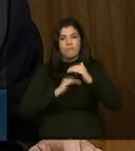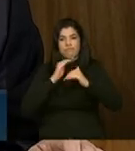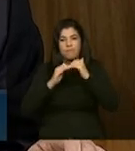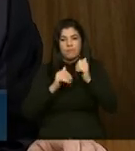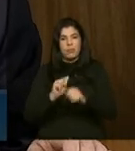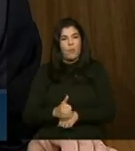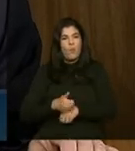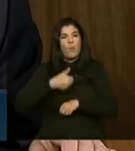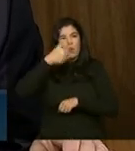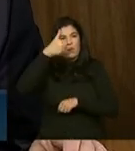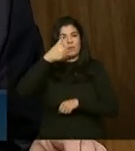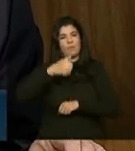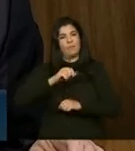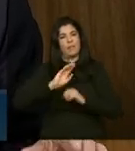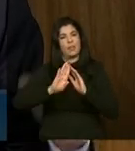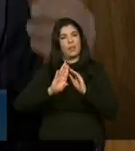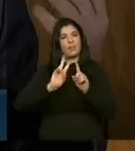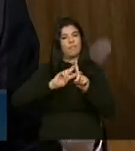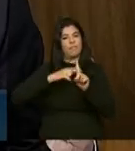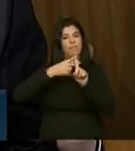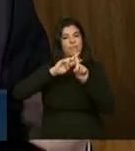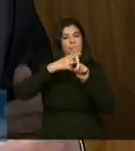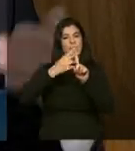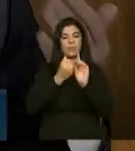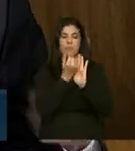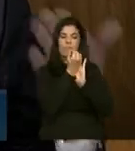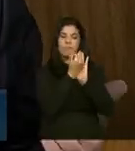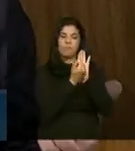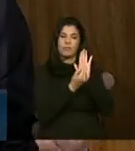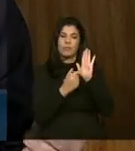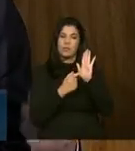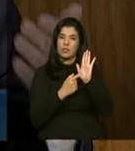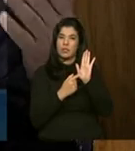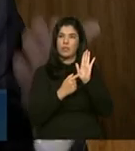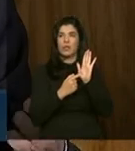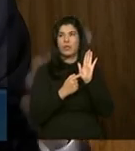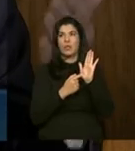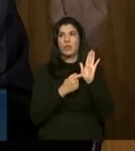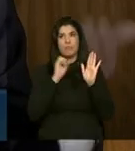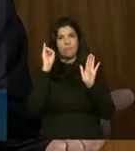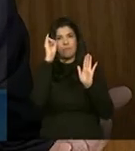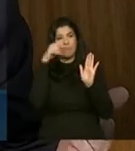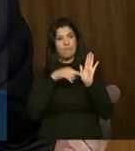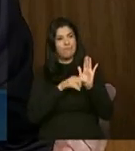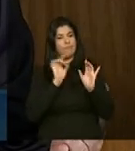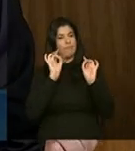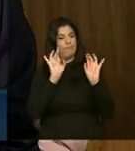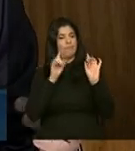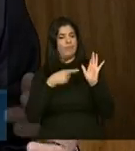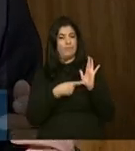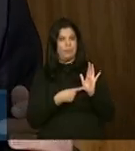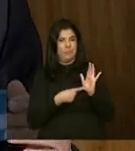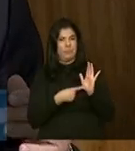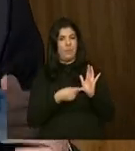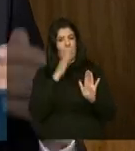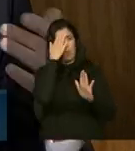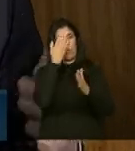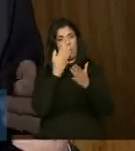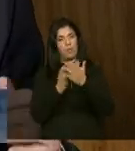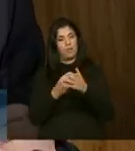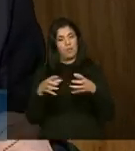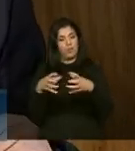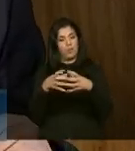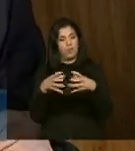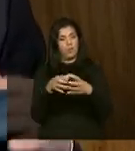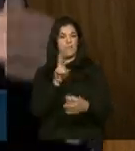governança para a implementação de uma agenda desse quilate. Quer dizer, eu acredito que a coordenação que está sendo criada, ela, de